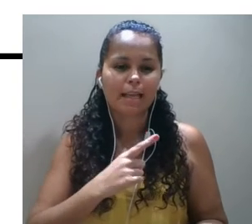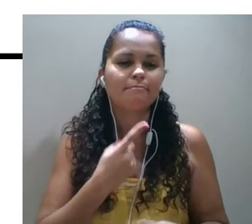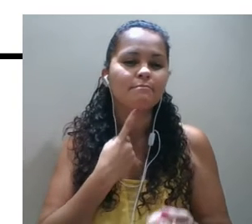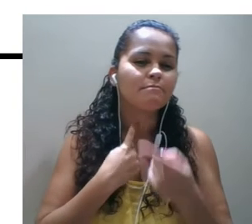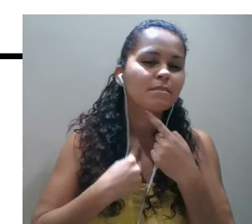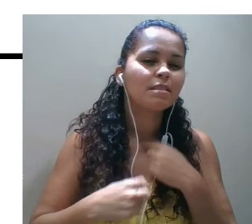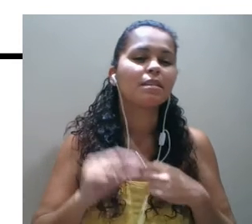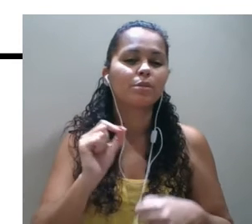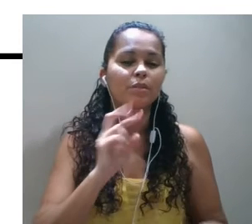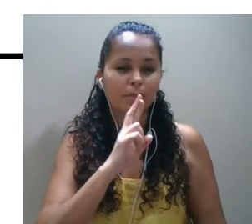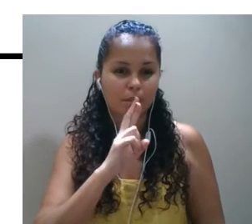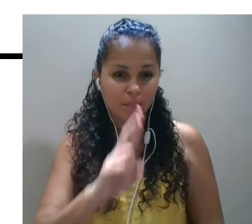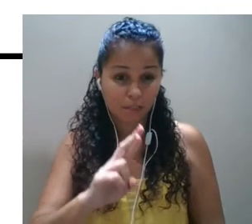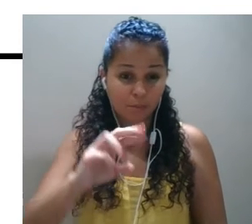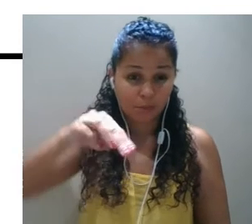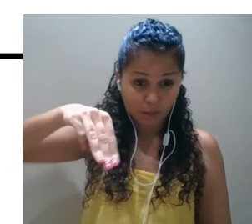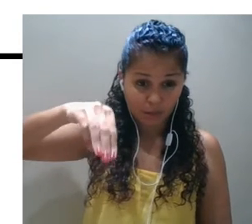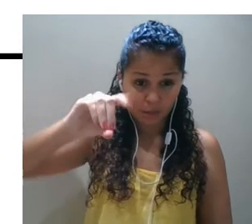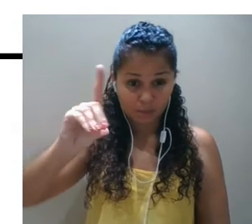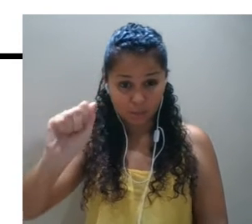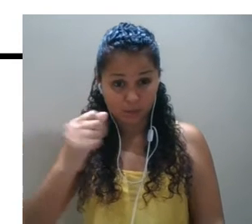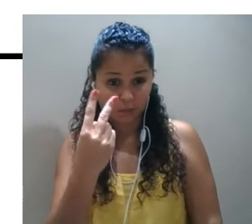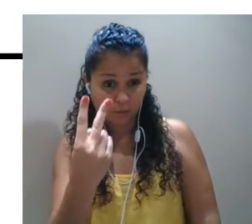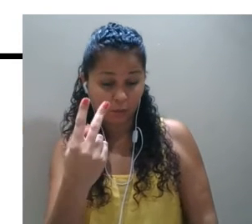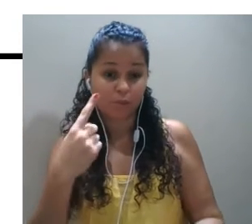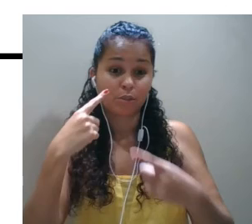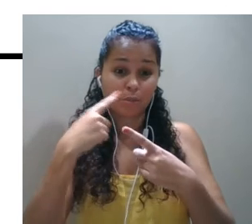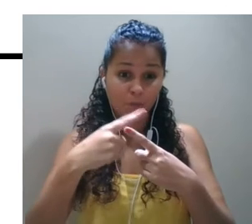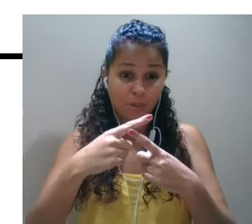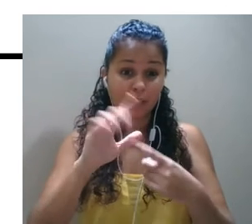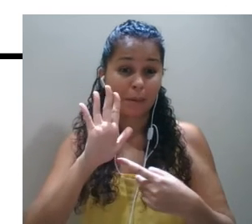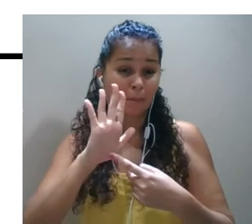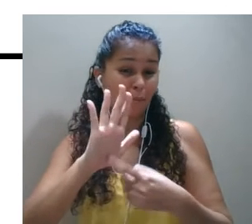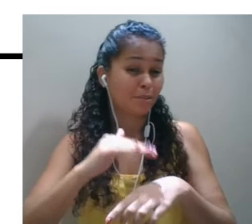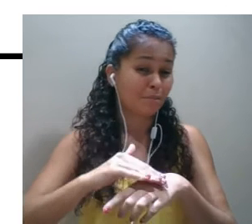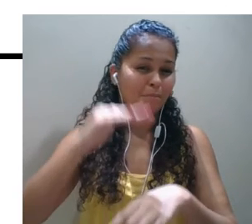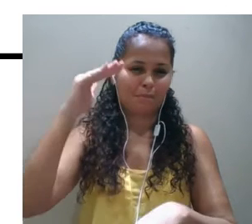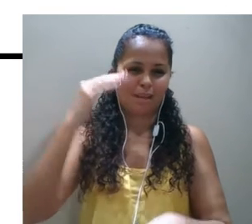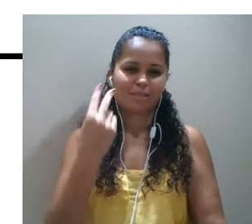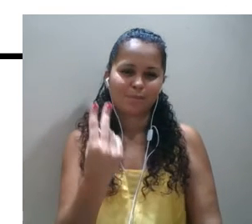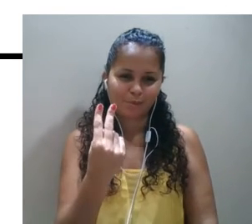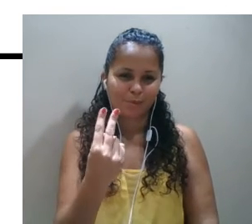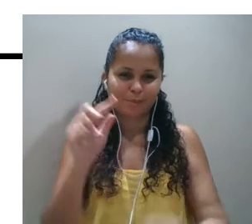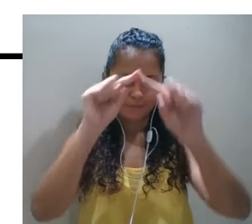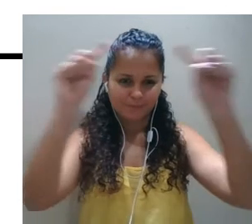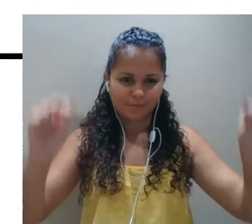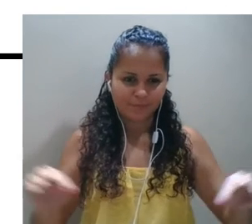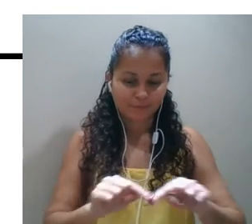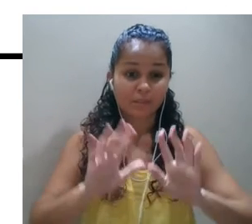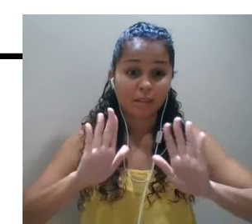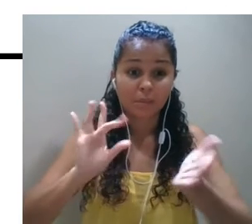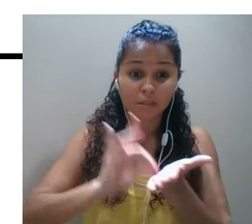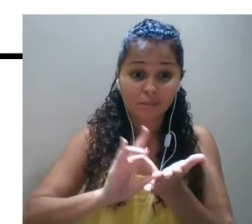forte desejo de marcar que a moda é 2, porque 2 é o elemento que mais figura aí neste quadro. Só